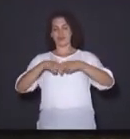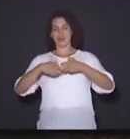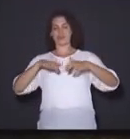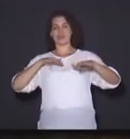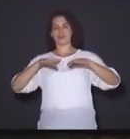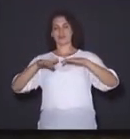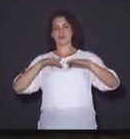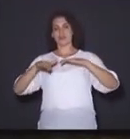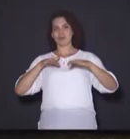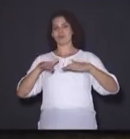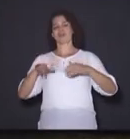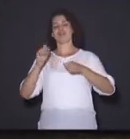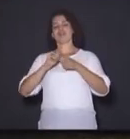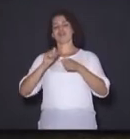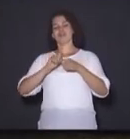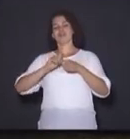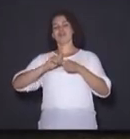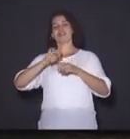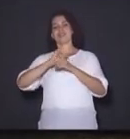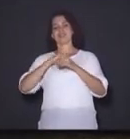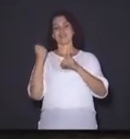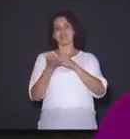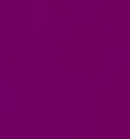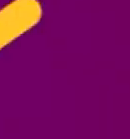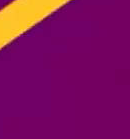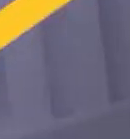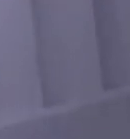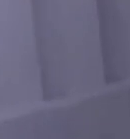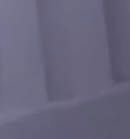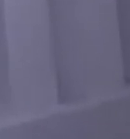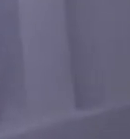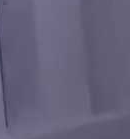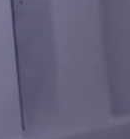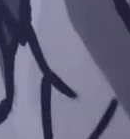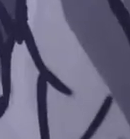conseguem fazem na sociedade e lutam em sociedade